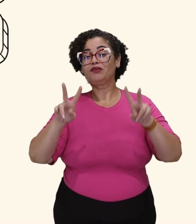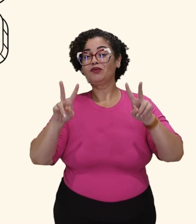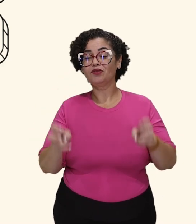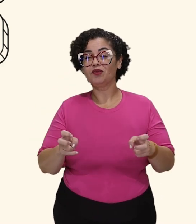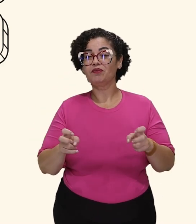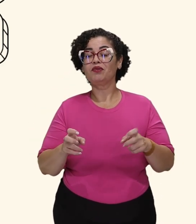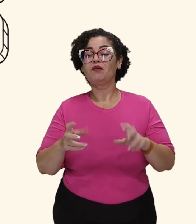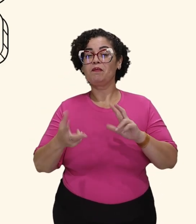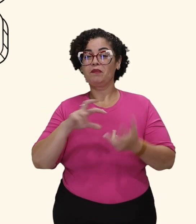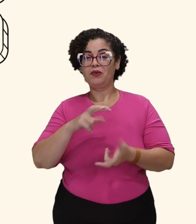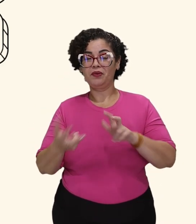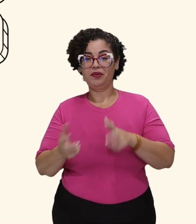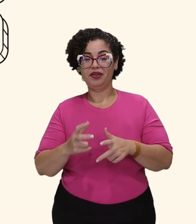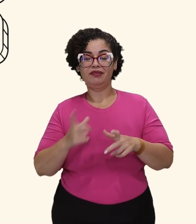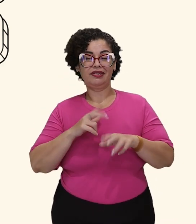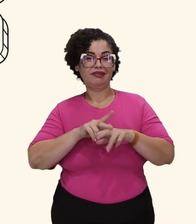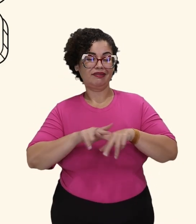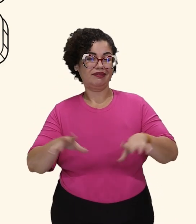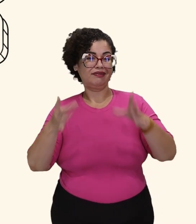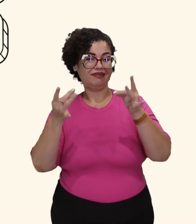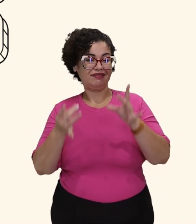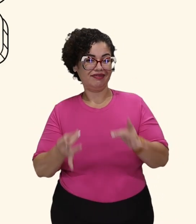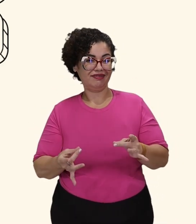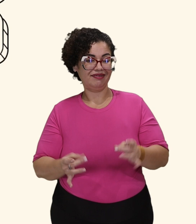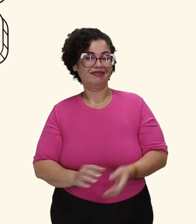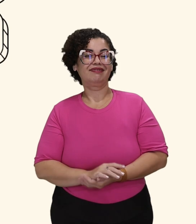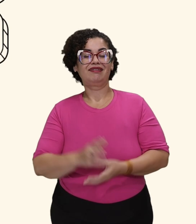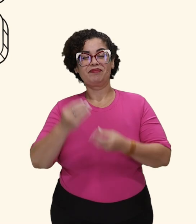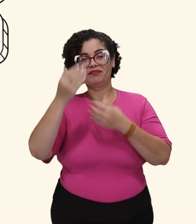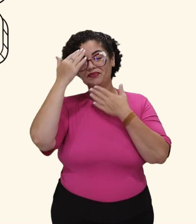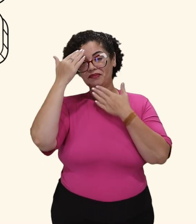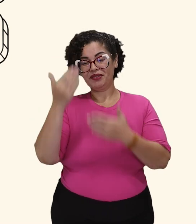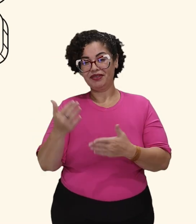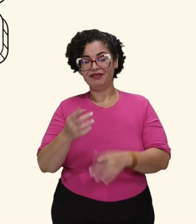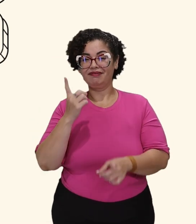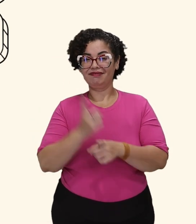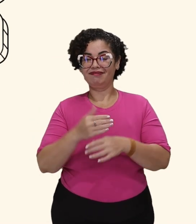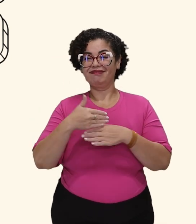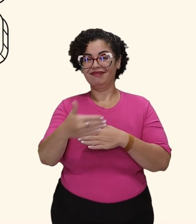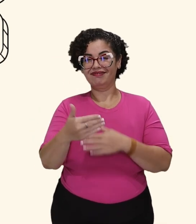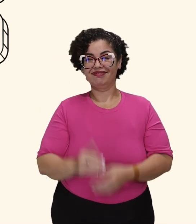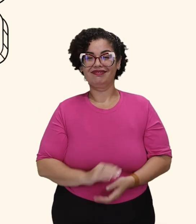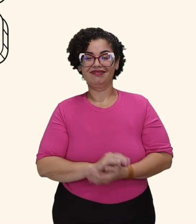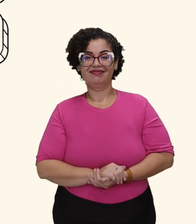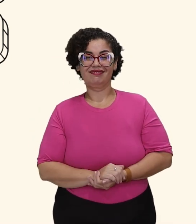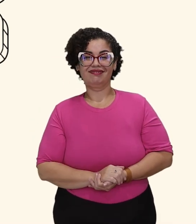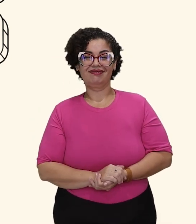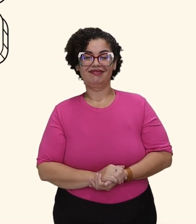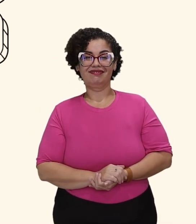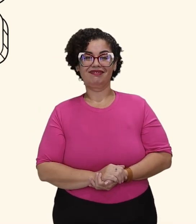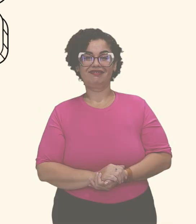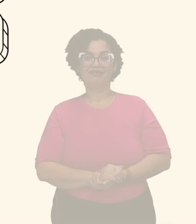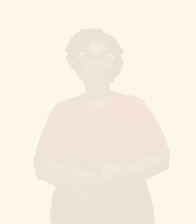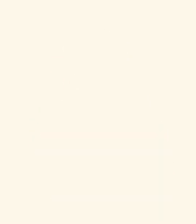um pouco mais sobre esse polígono que tem tantos detalhes. Muito obrigada e até a próxima!